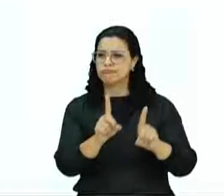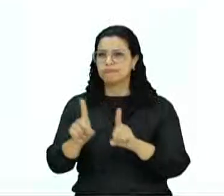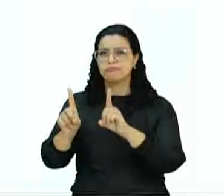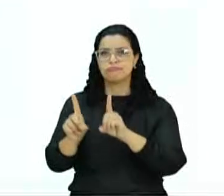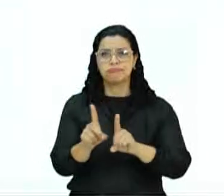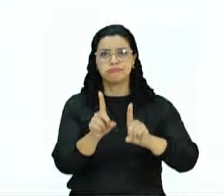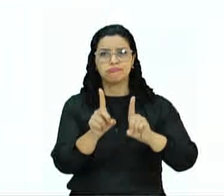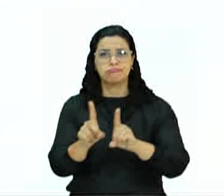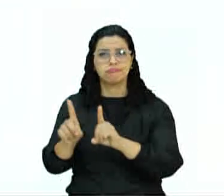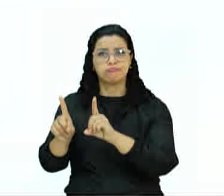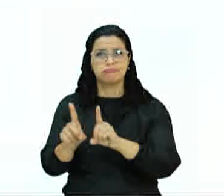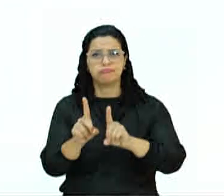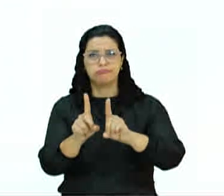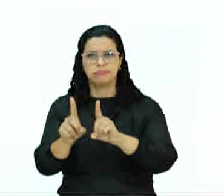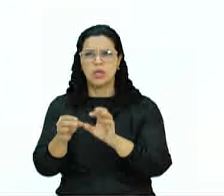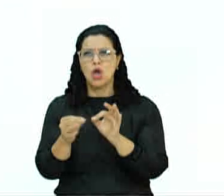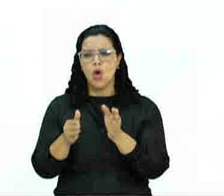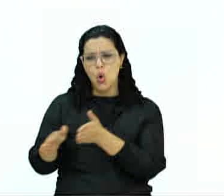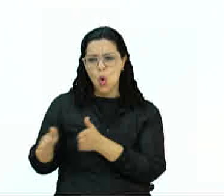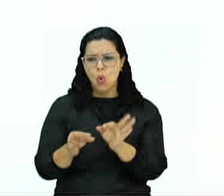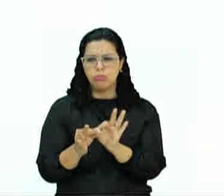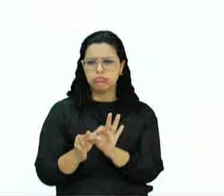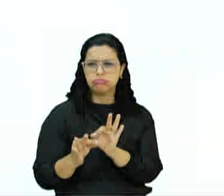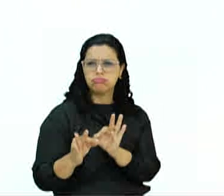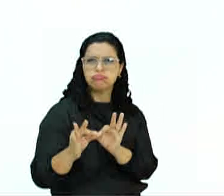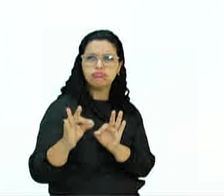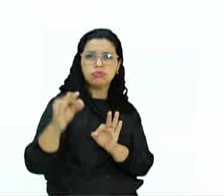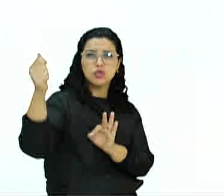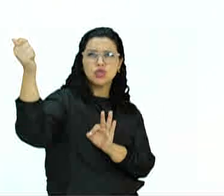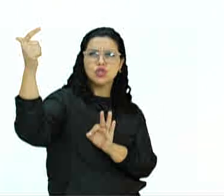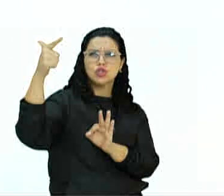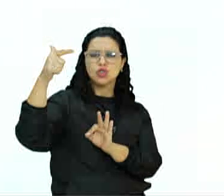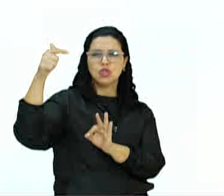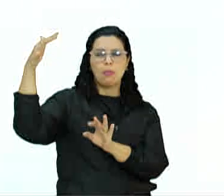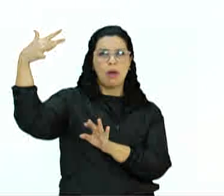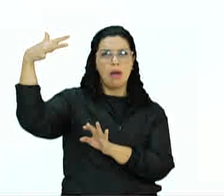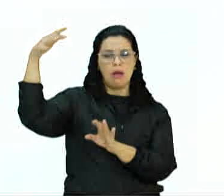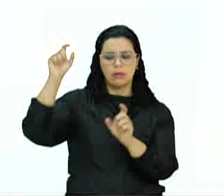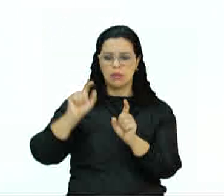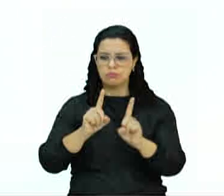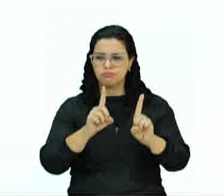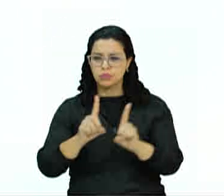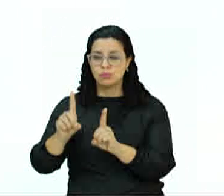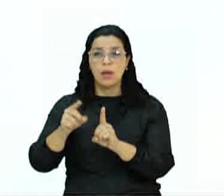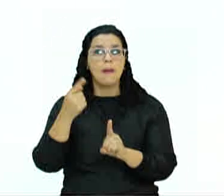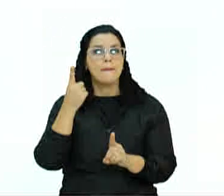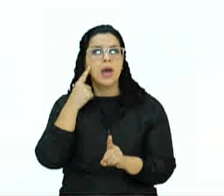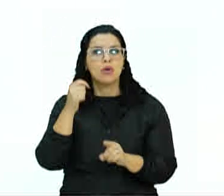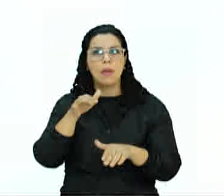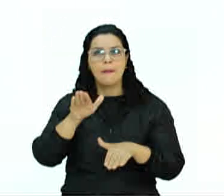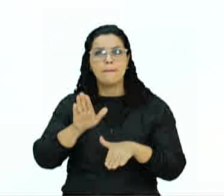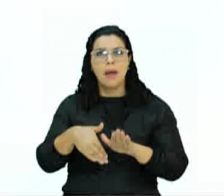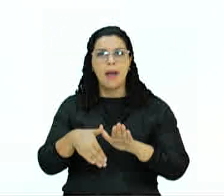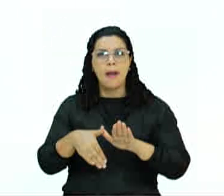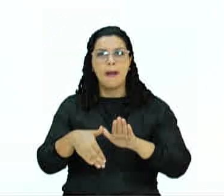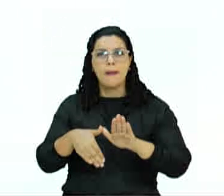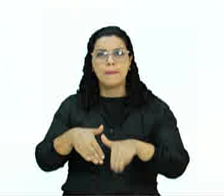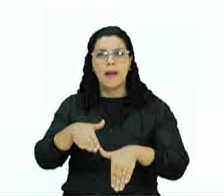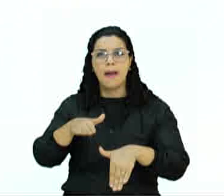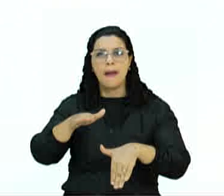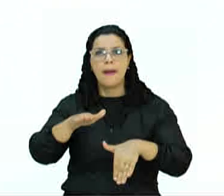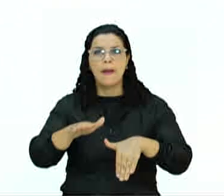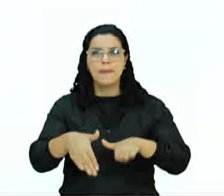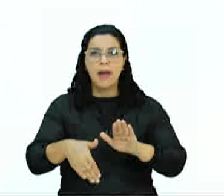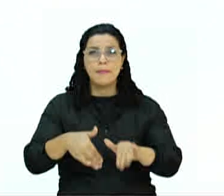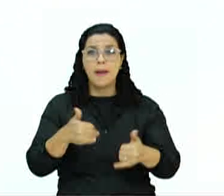pela longa alameda banhada de sol. Os passos de ambos ressoavam sonoros com uma estranha música feita de